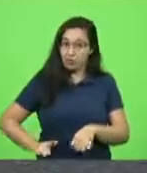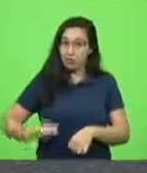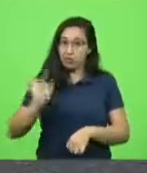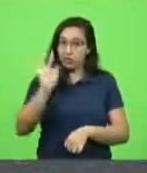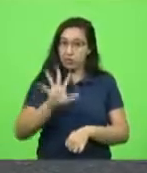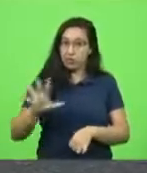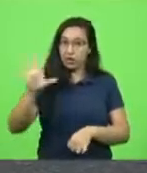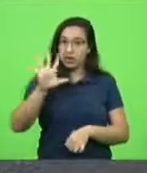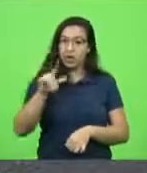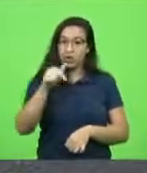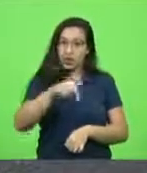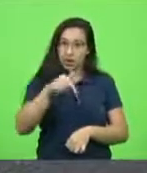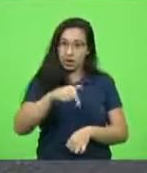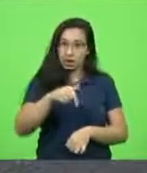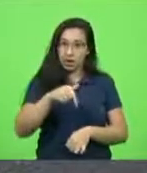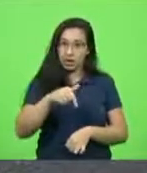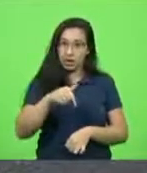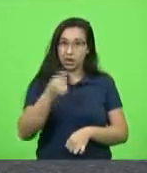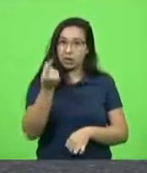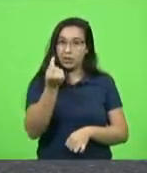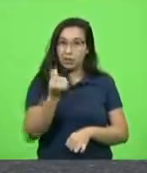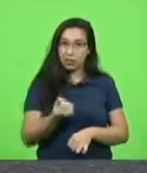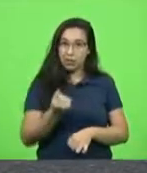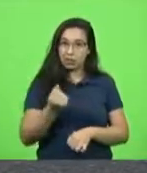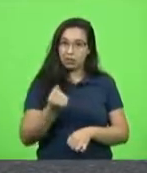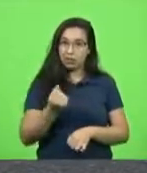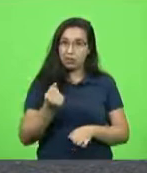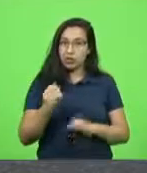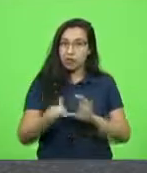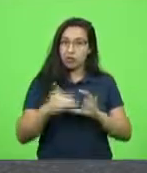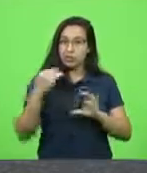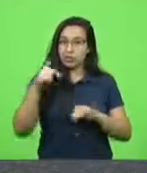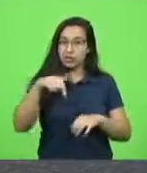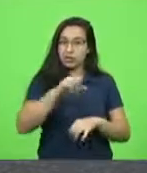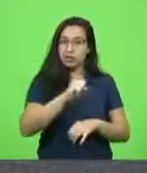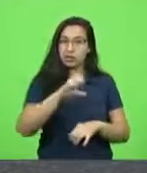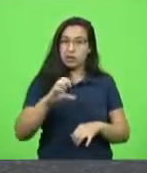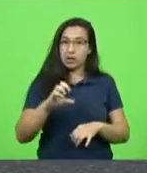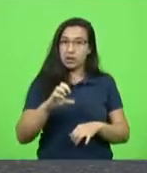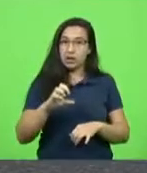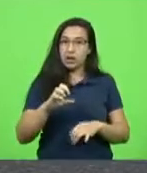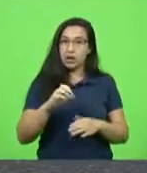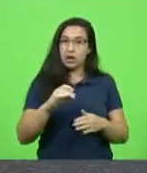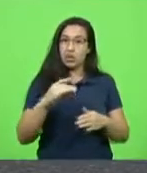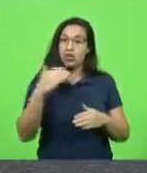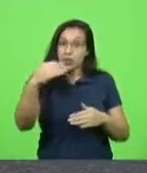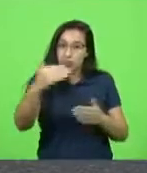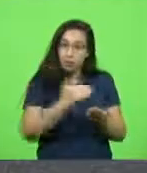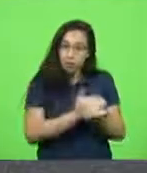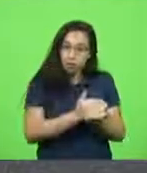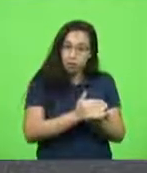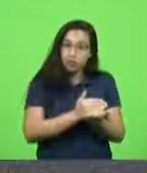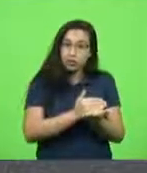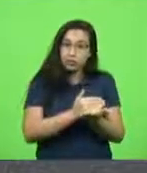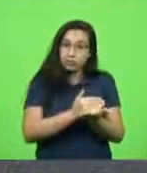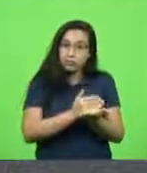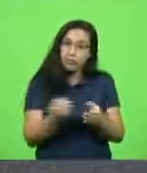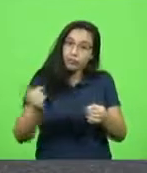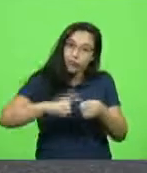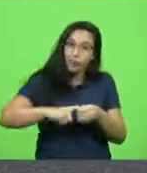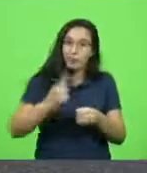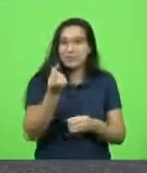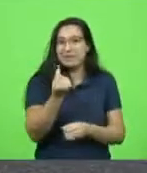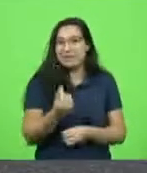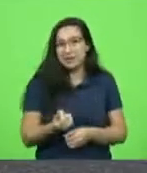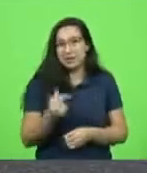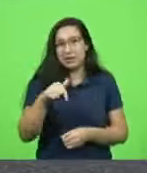arrecadados em Santa Catarina pelo menos parte voz de por nosso estado e eu não sei se foi o deputado